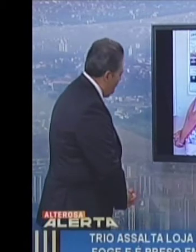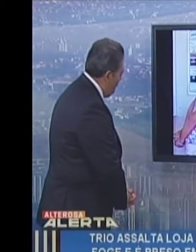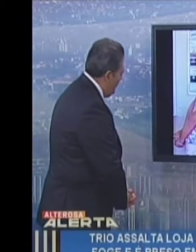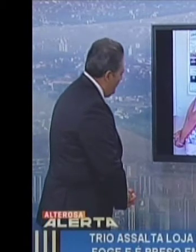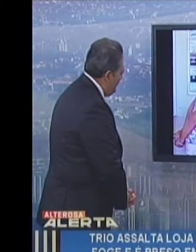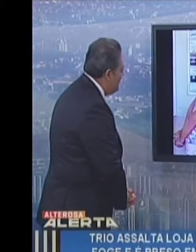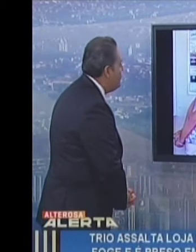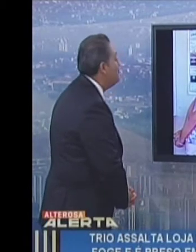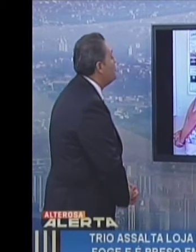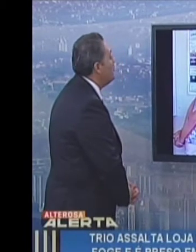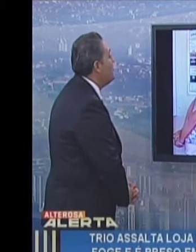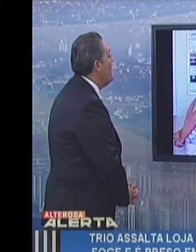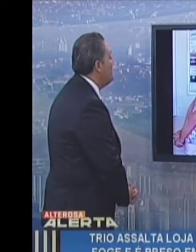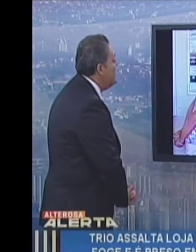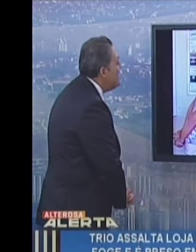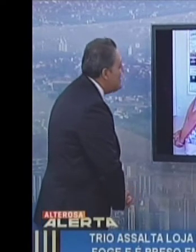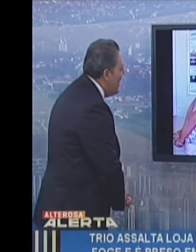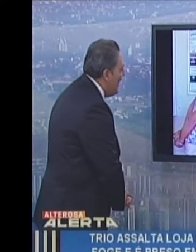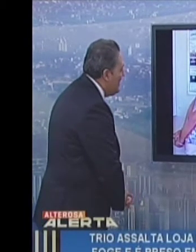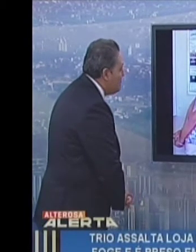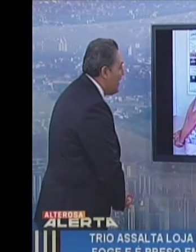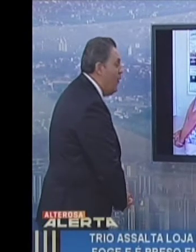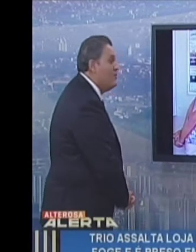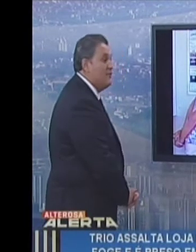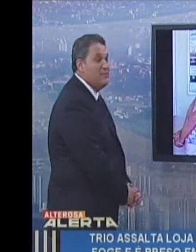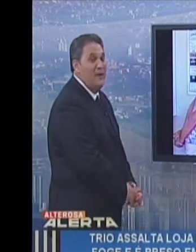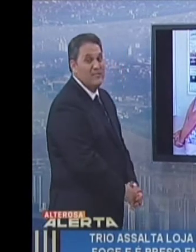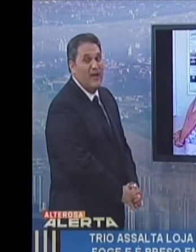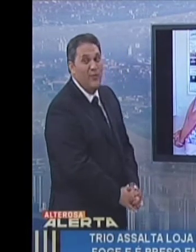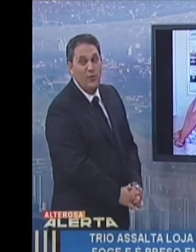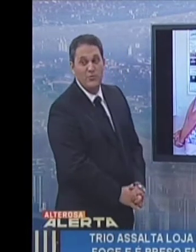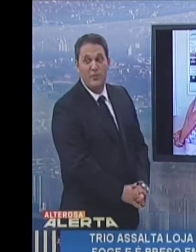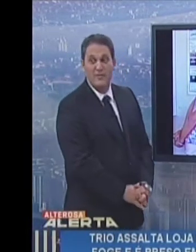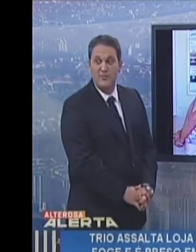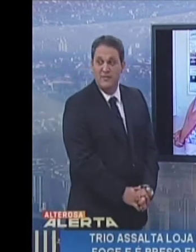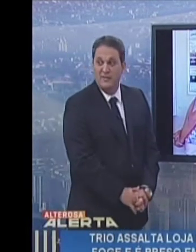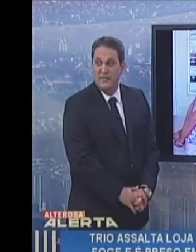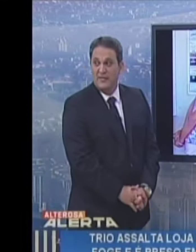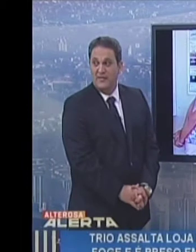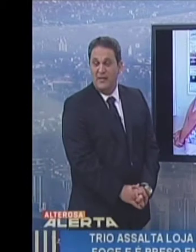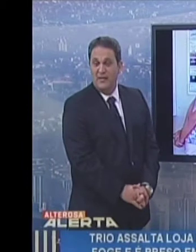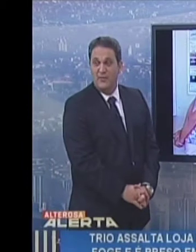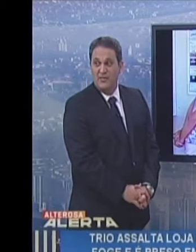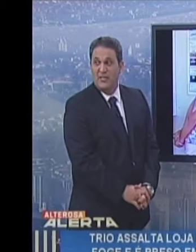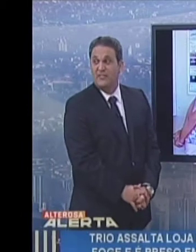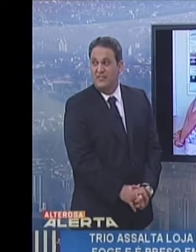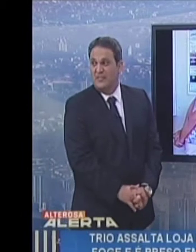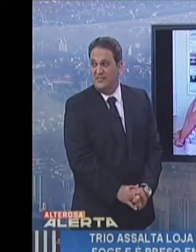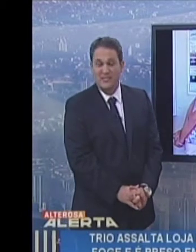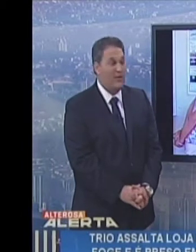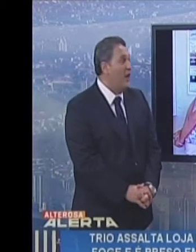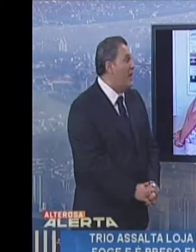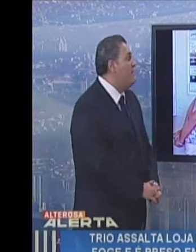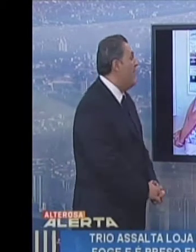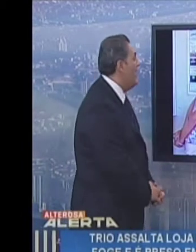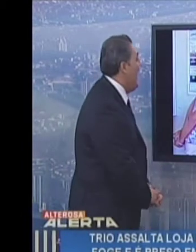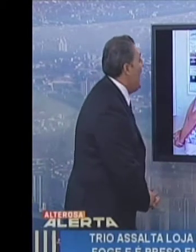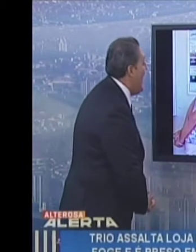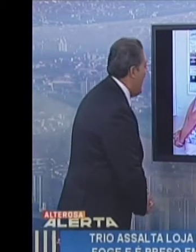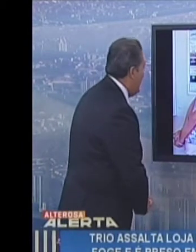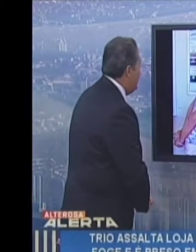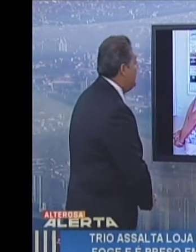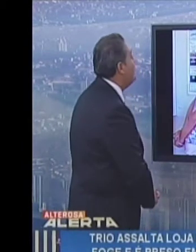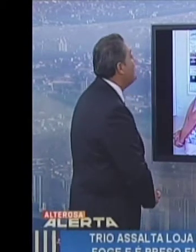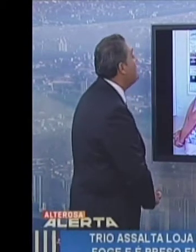de macaco, entendeu? No sol de meio-dia, aonde tá fazendo mais calor hoje no Brasil, hein? Tá lá no Rio de Janeiro, 36 graus. Não é lá em